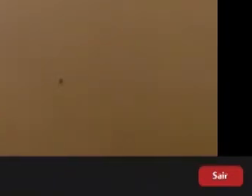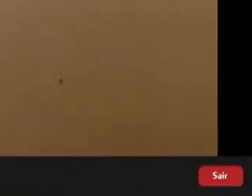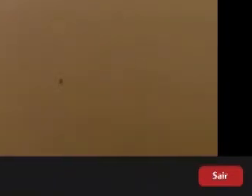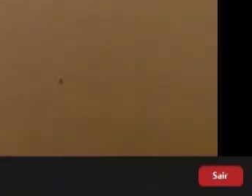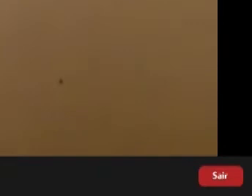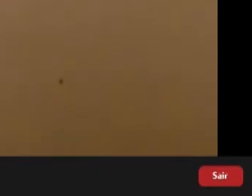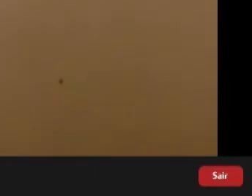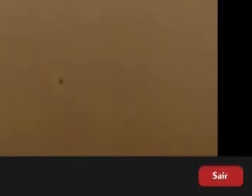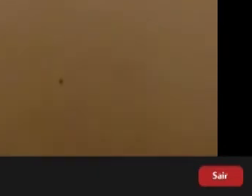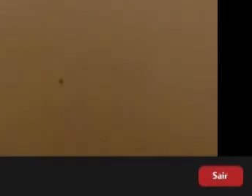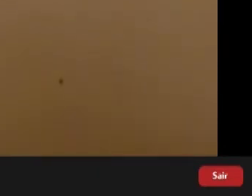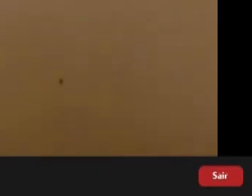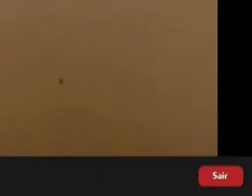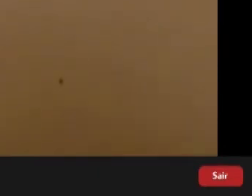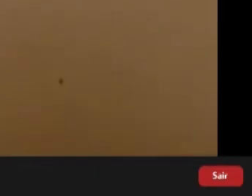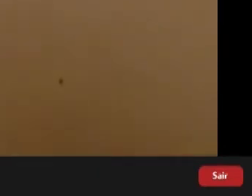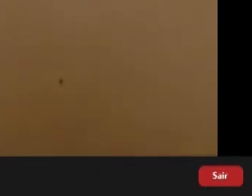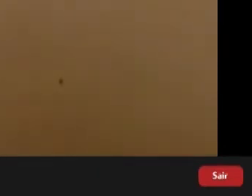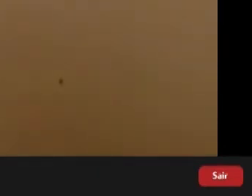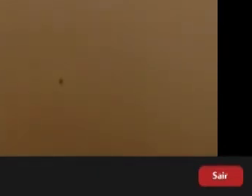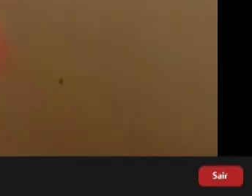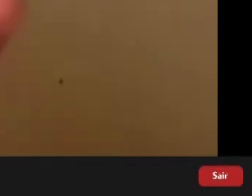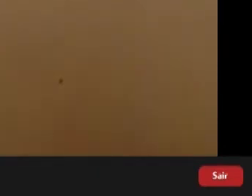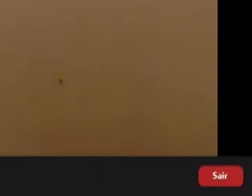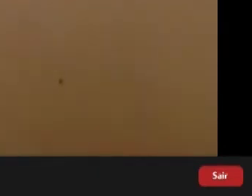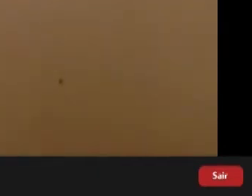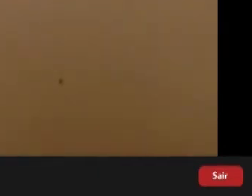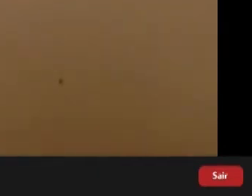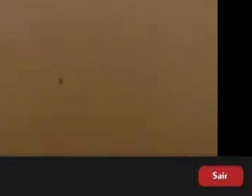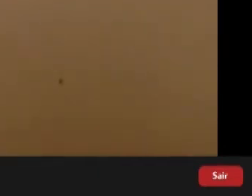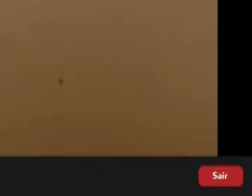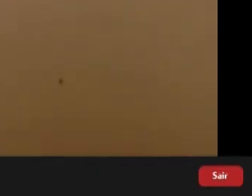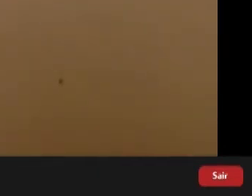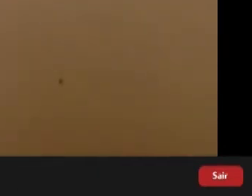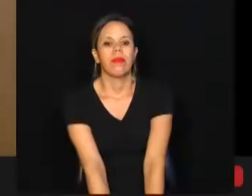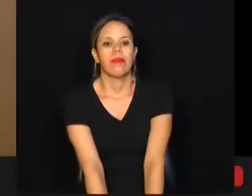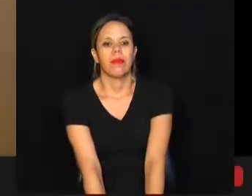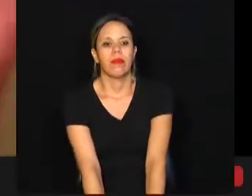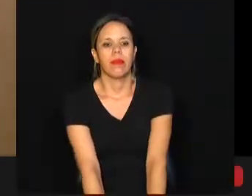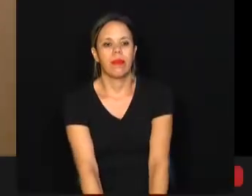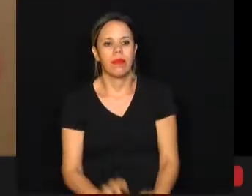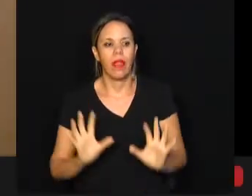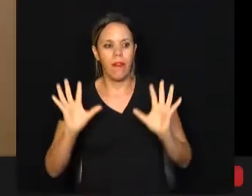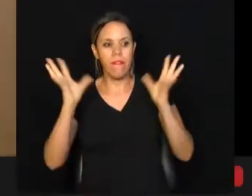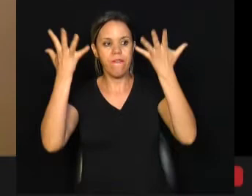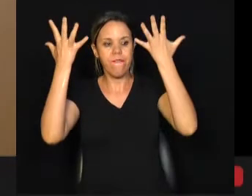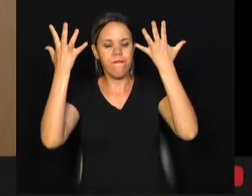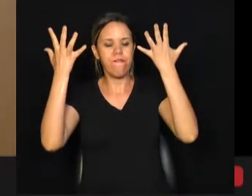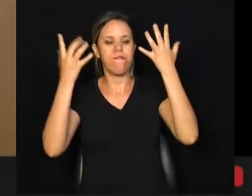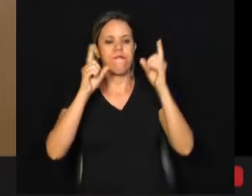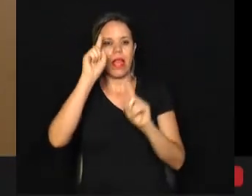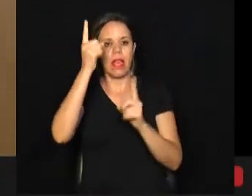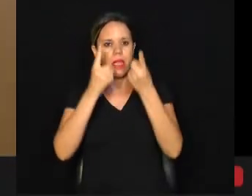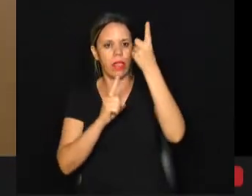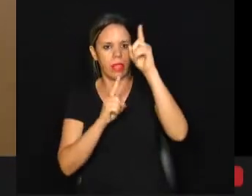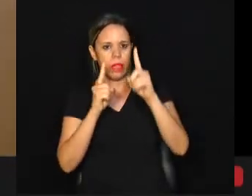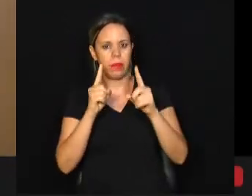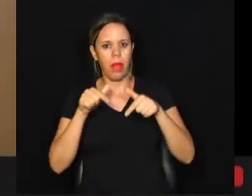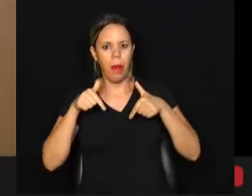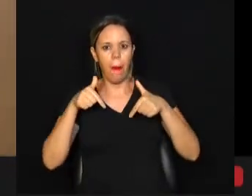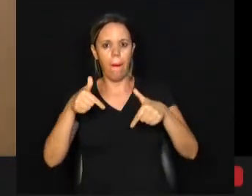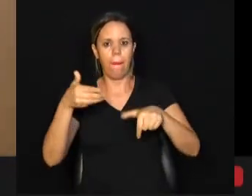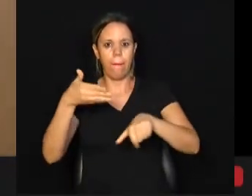inclusive, uma das funções da arte e das festas populares, interferir no cotidiano. Então, só não